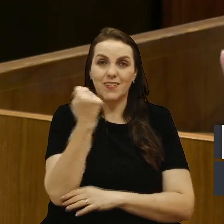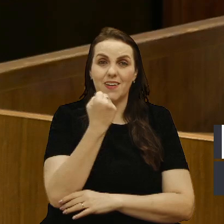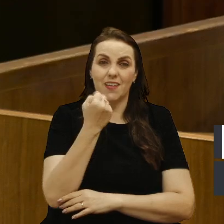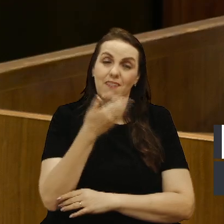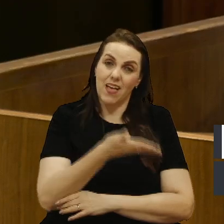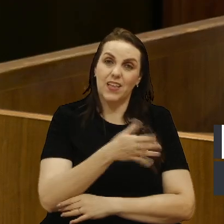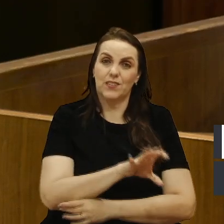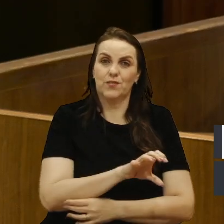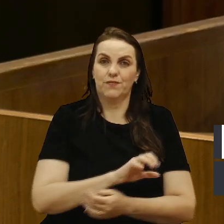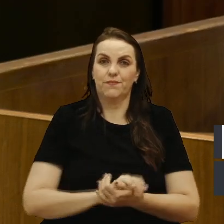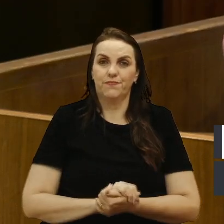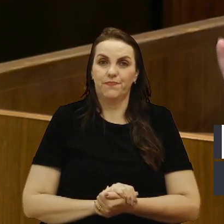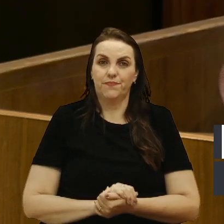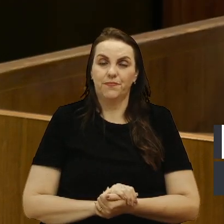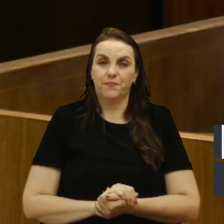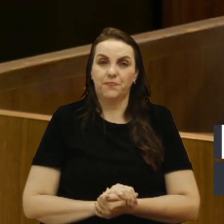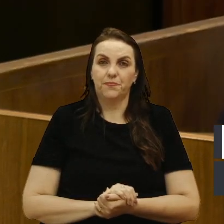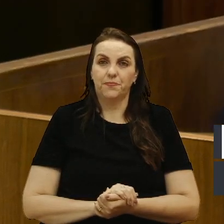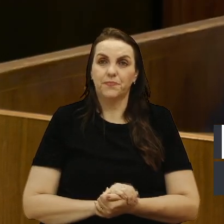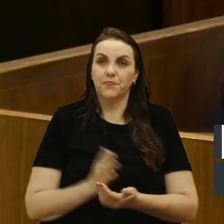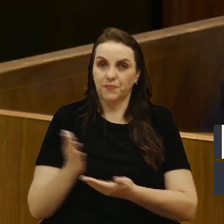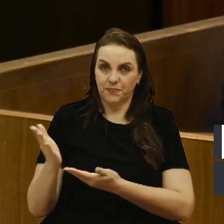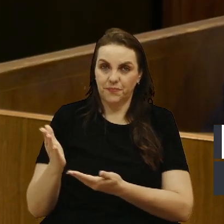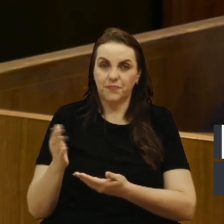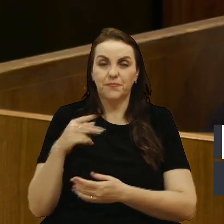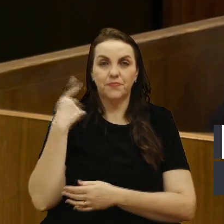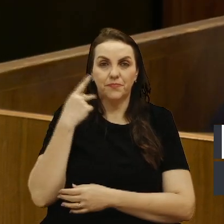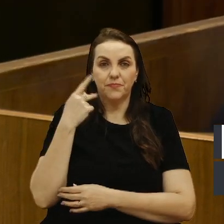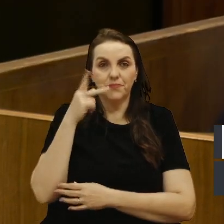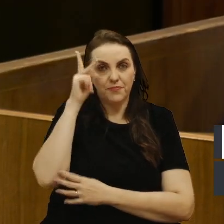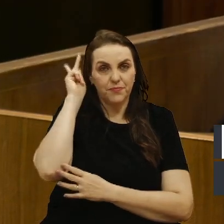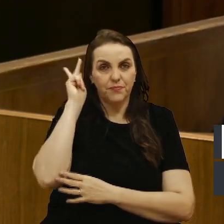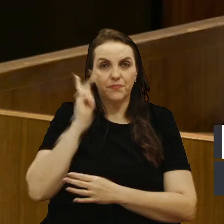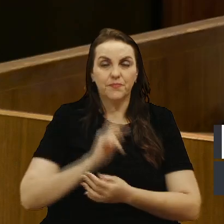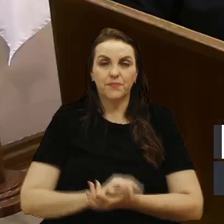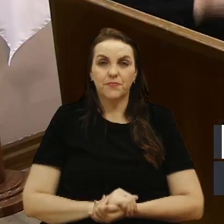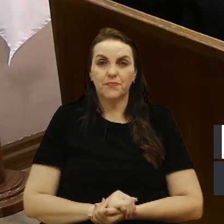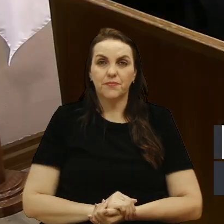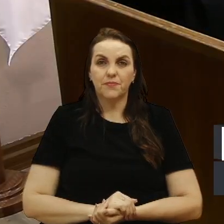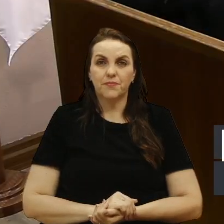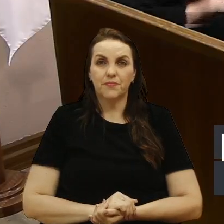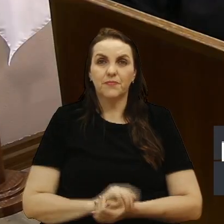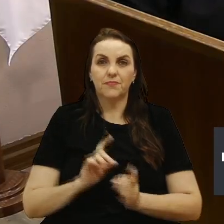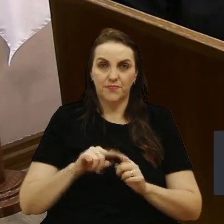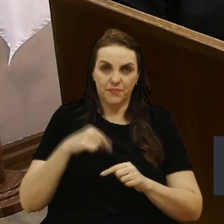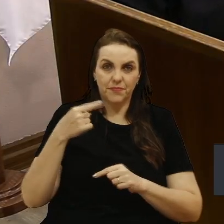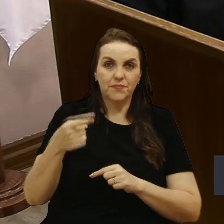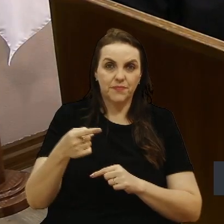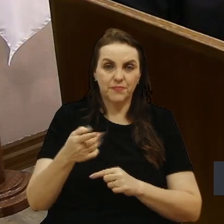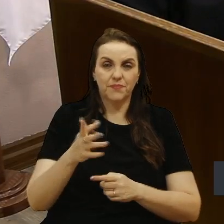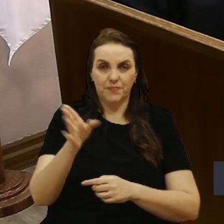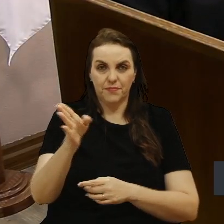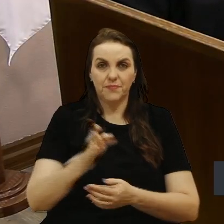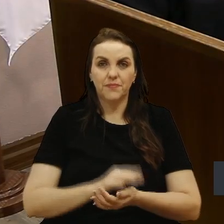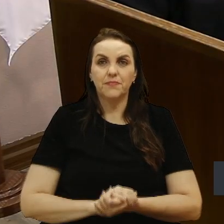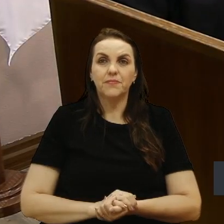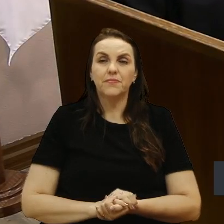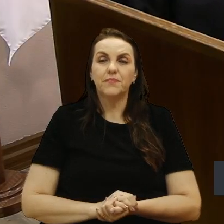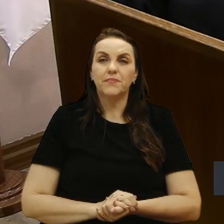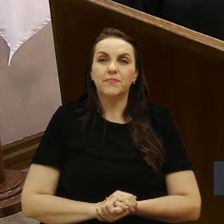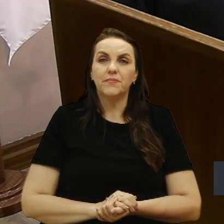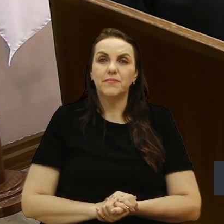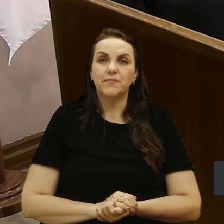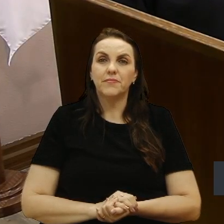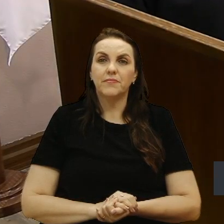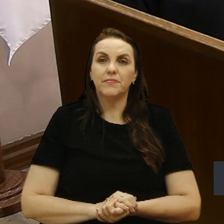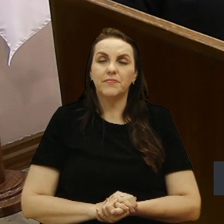maior crime. Seu à parte, vereador Iago, e depois eu lhe concedo. Falando mais dessa